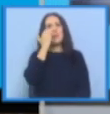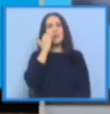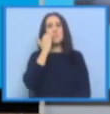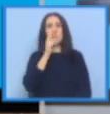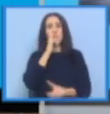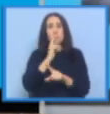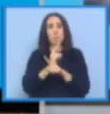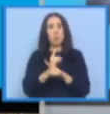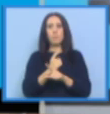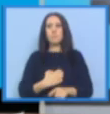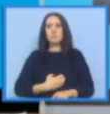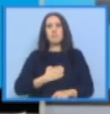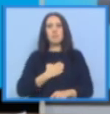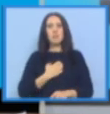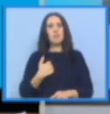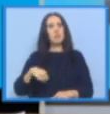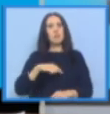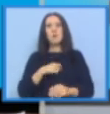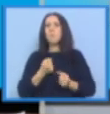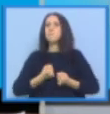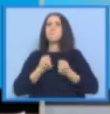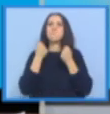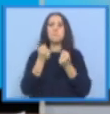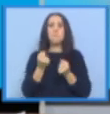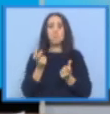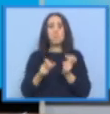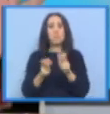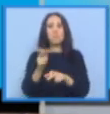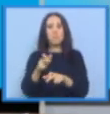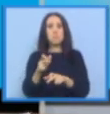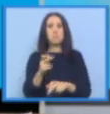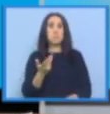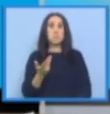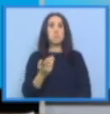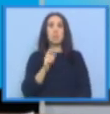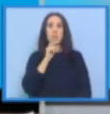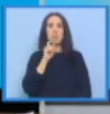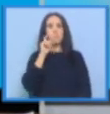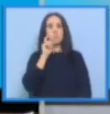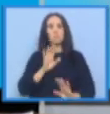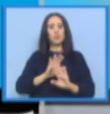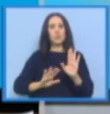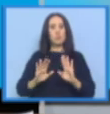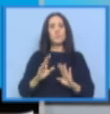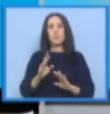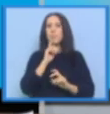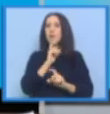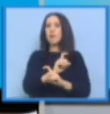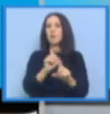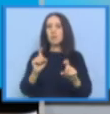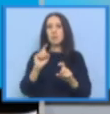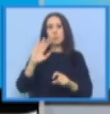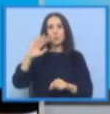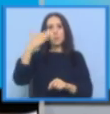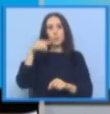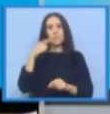mesmo tempo sentimos a nossa incapacidade de fazer face a ela, que podemos proteger-nos. E o primeiro alerta